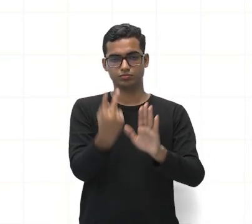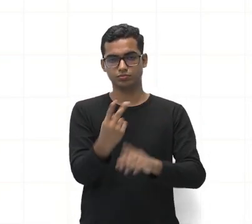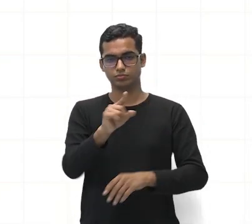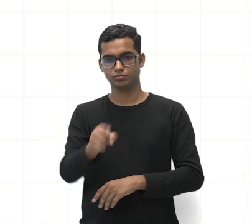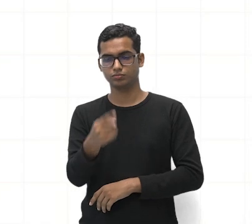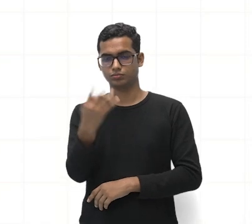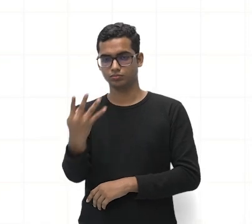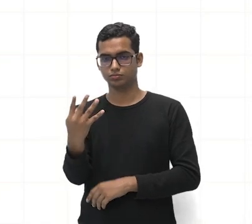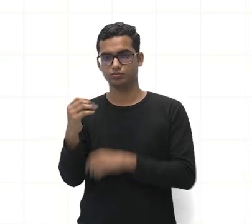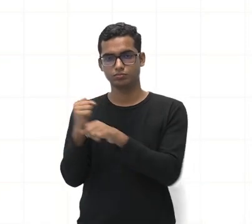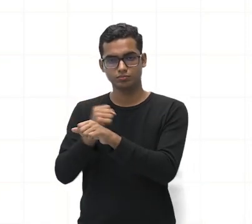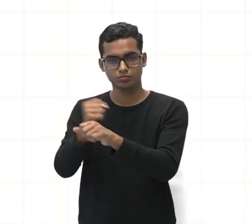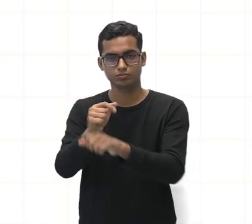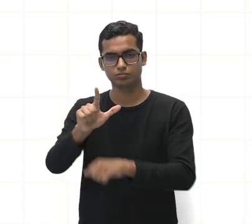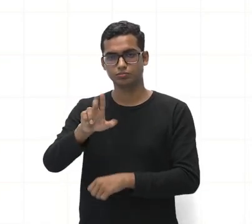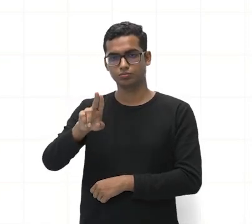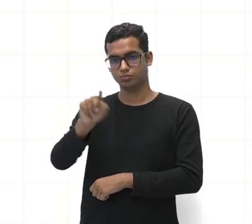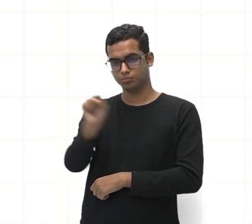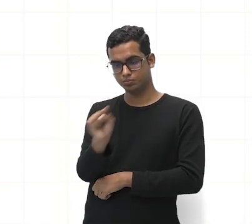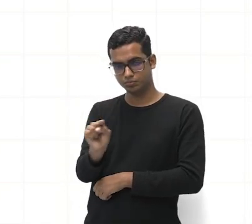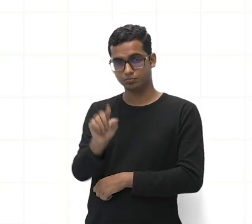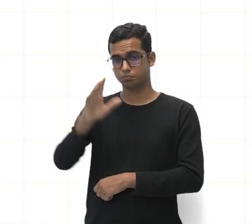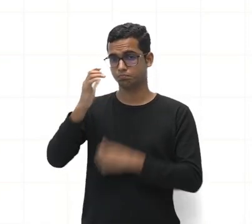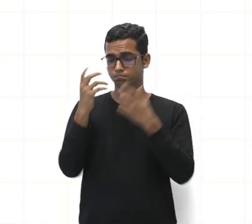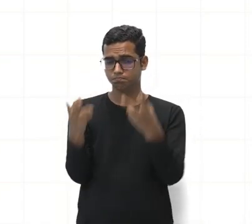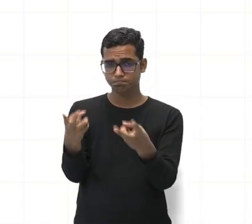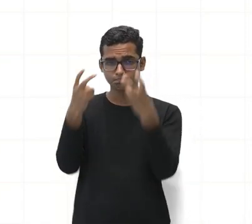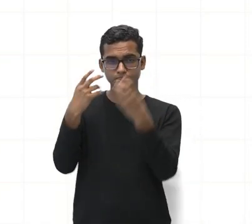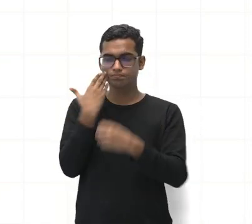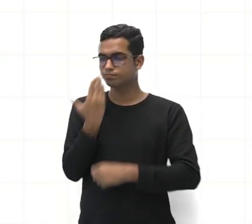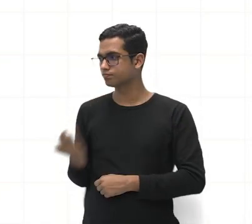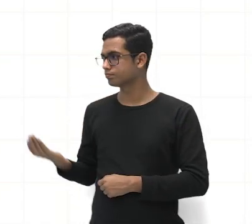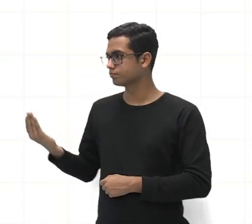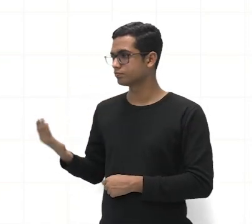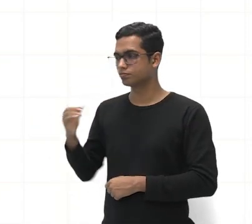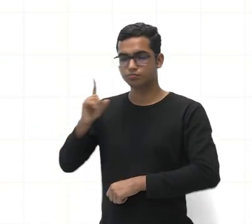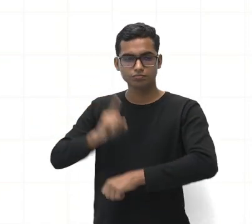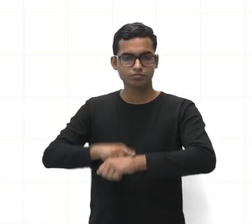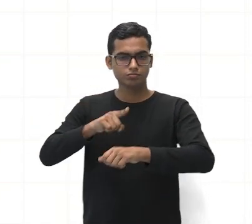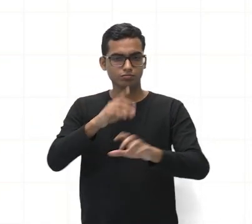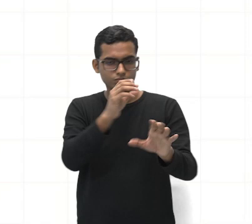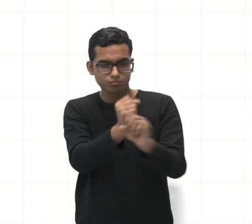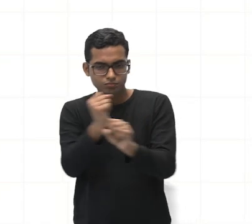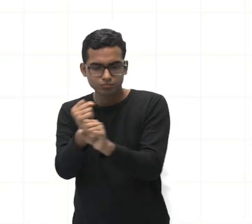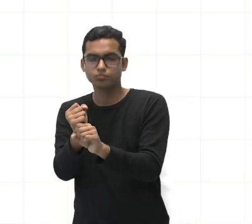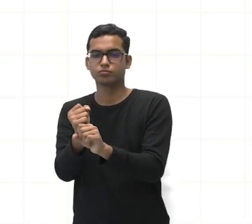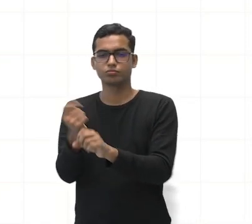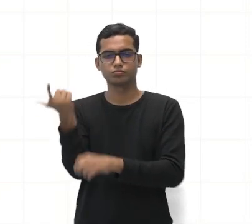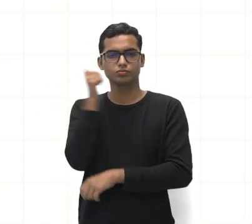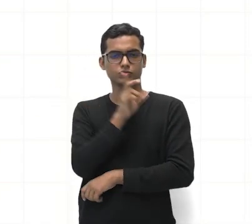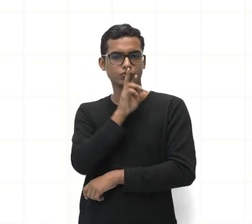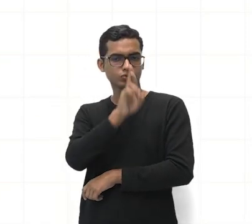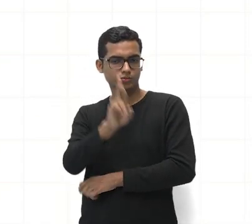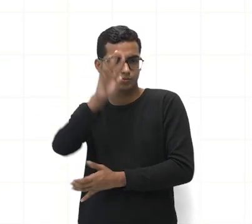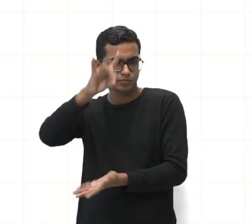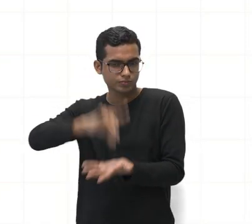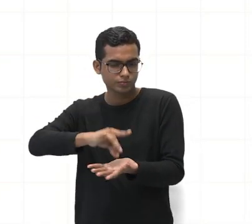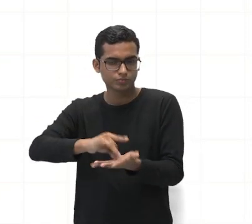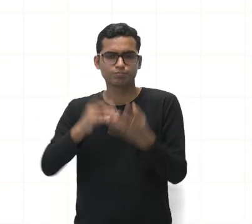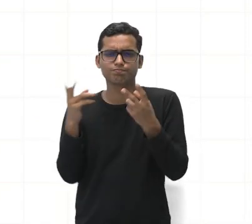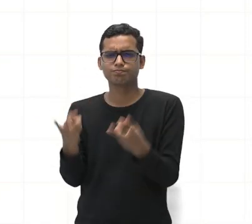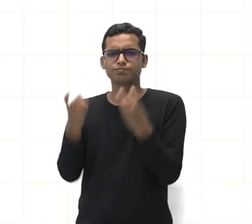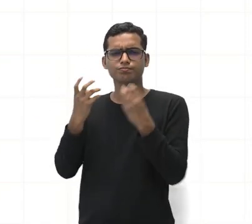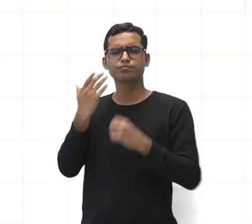2,4. Perceba que quando o professor está armando aqui a conta, né, armando aqui a operação para ser resolvida, perceba que eu levei